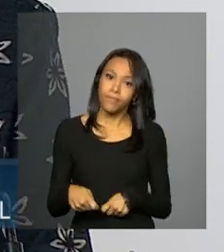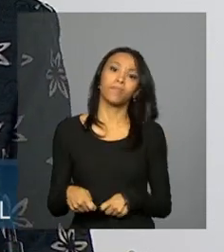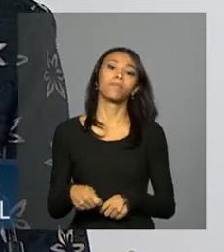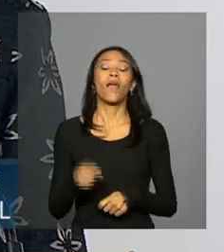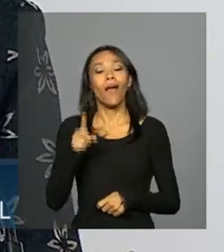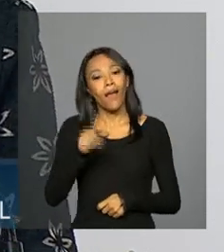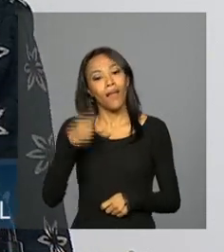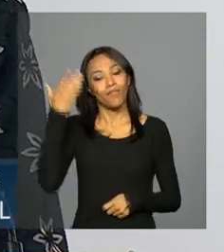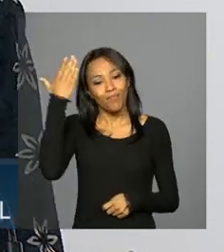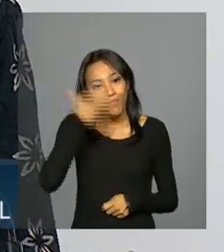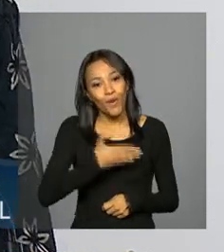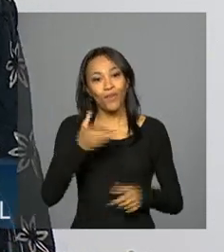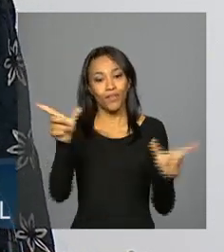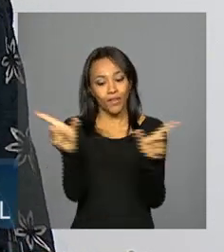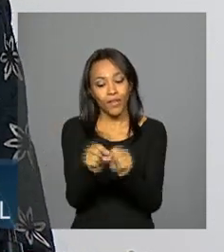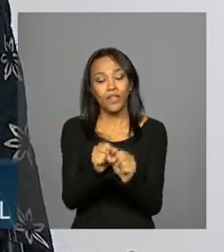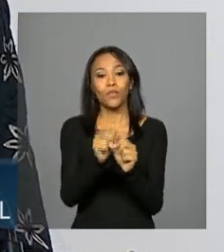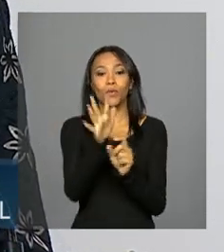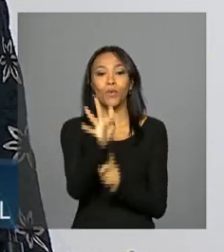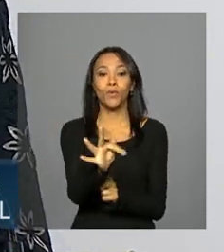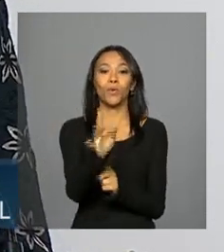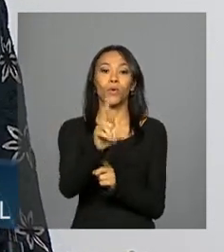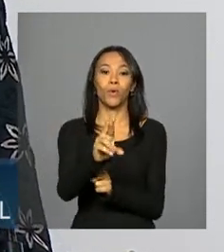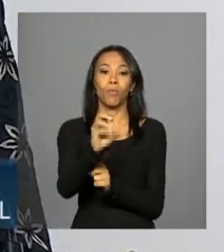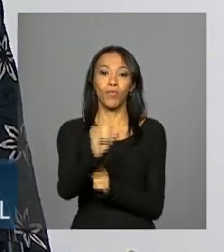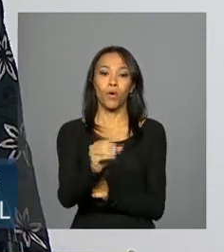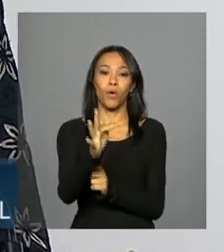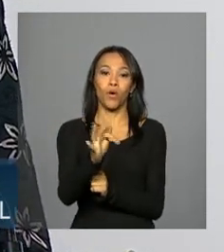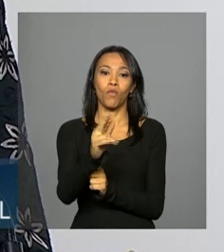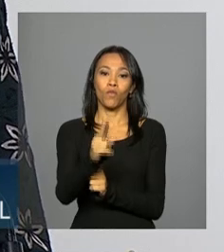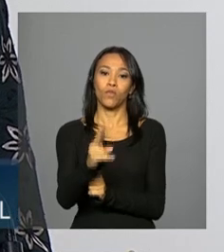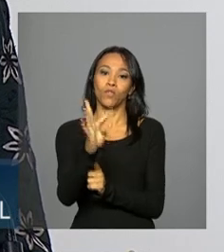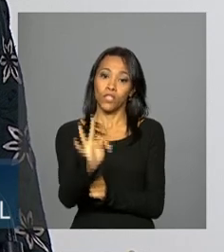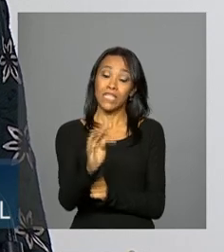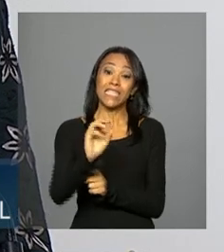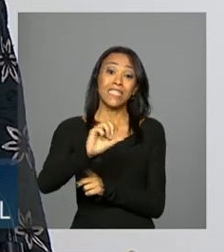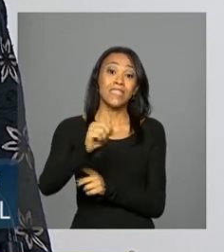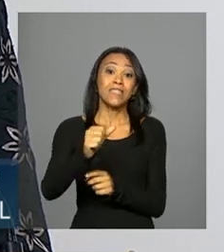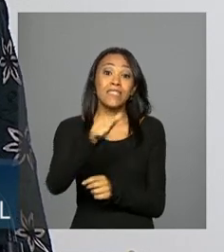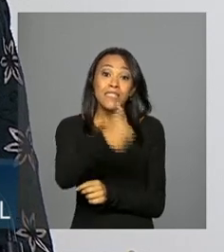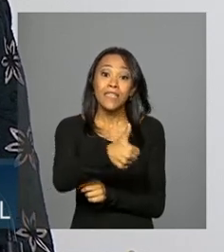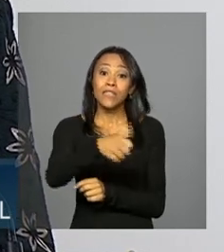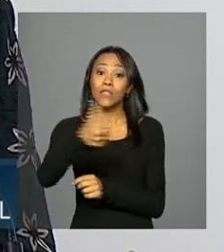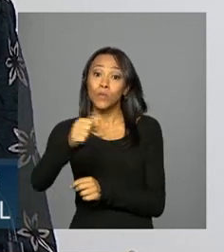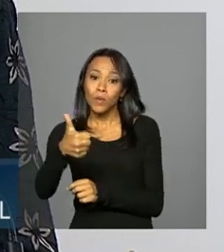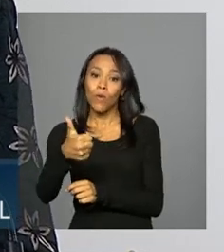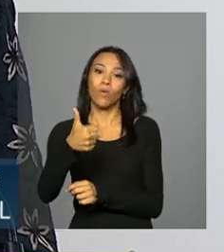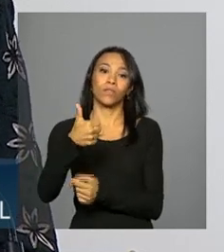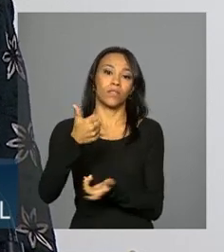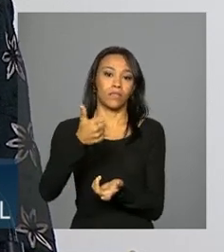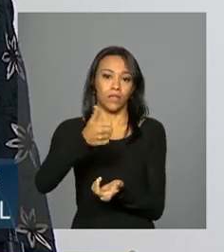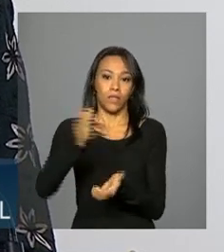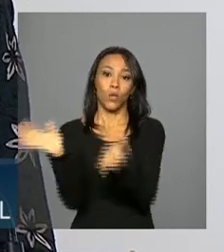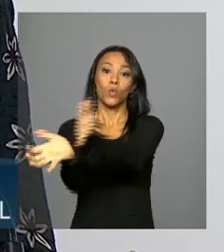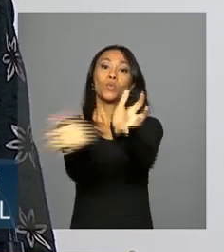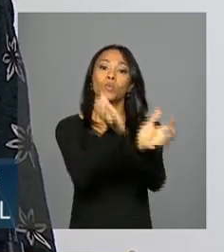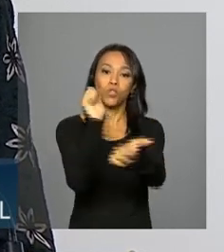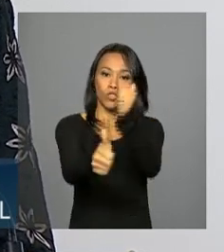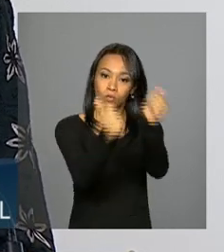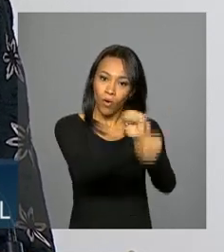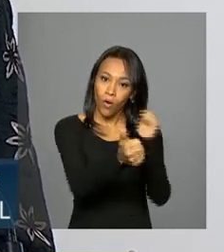do sucesso do Profute é que 111 clubes inscreveram-se no programa no prazo previsto na